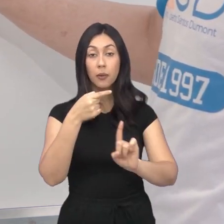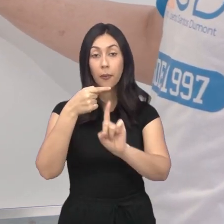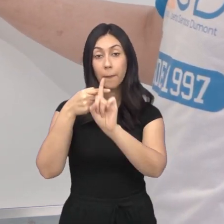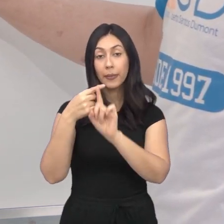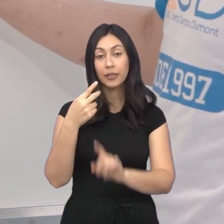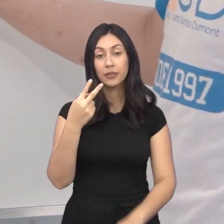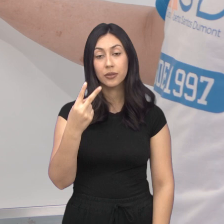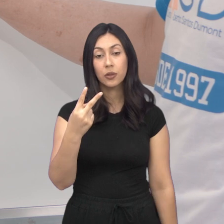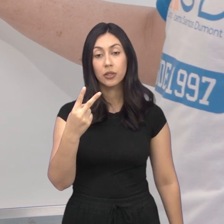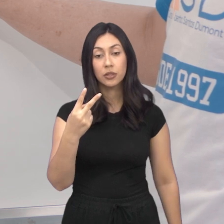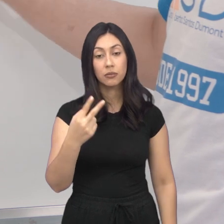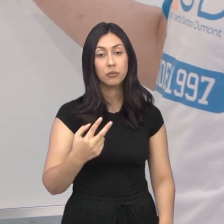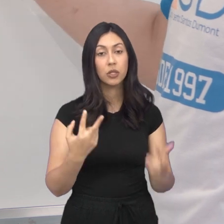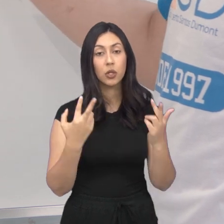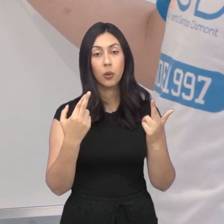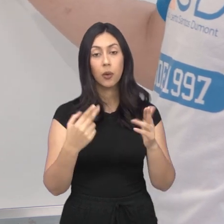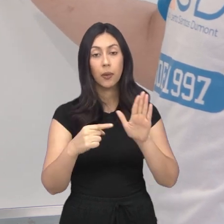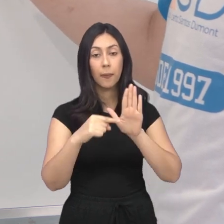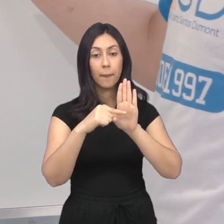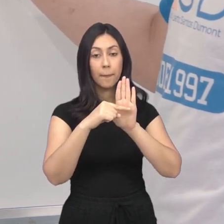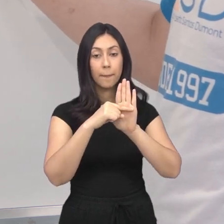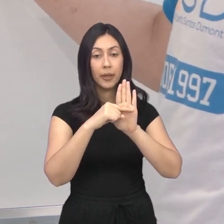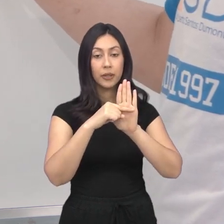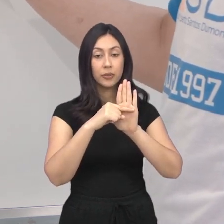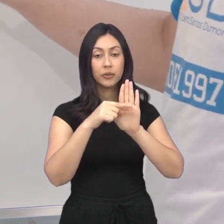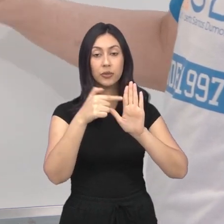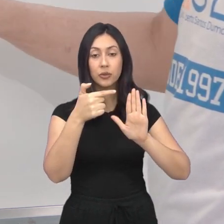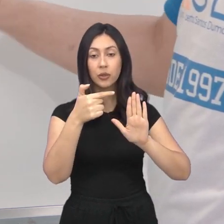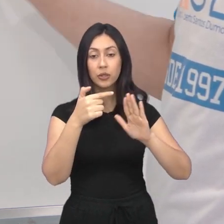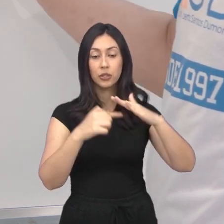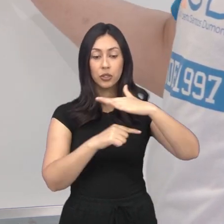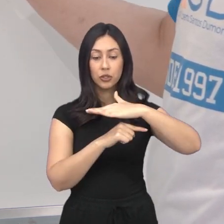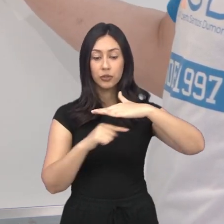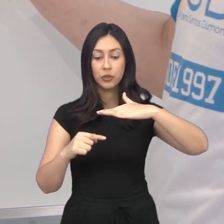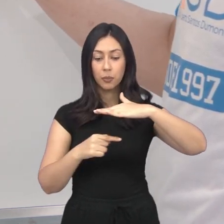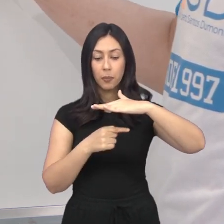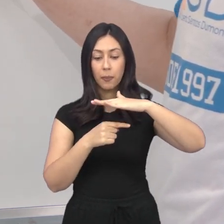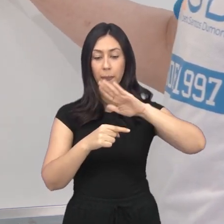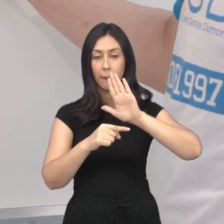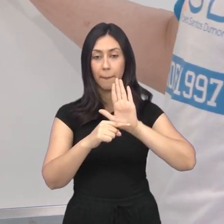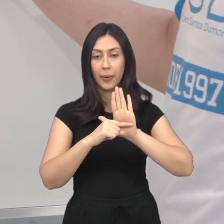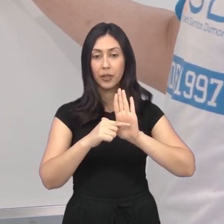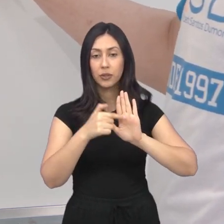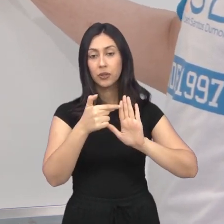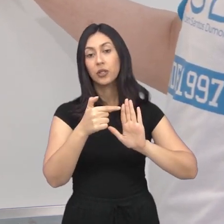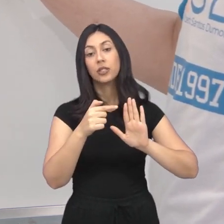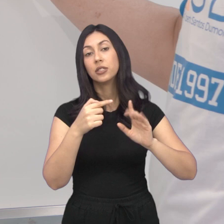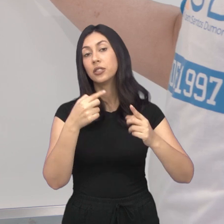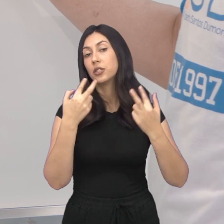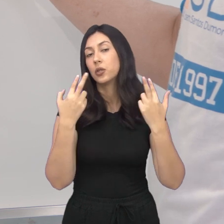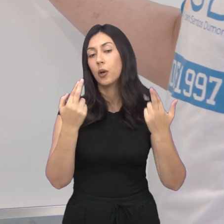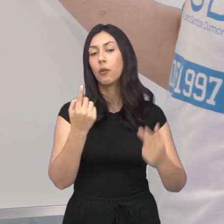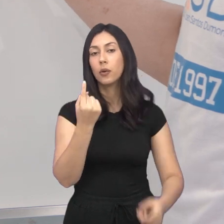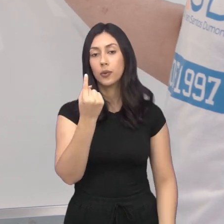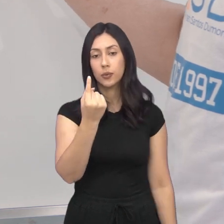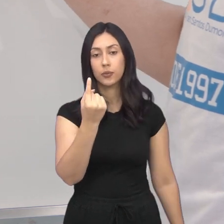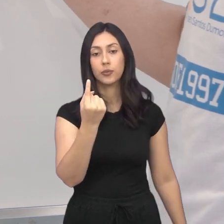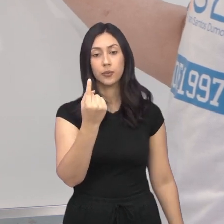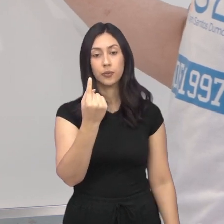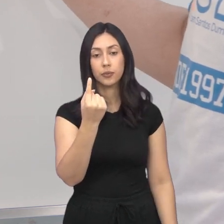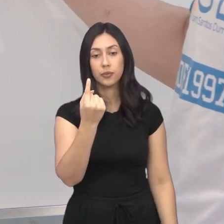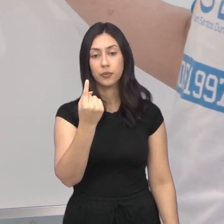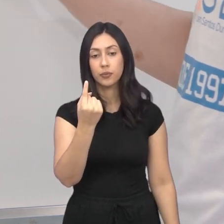4 mais 2 vai dar menos 2. Sobre menos 2. Isso aqui vai dar 1.